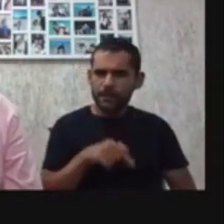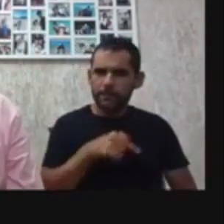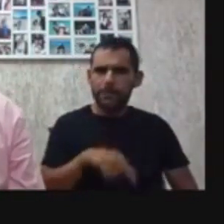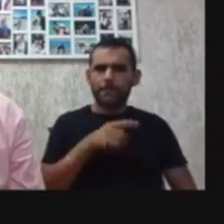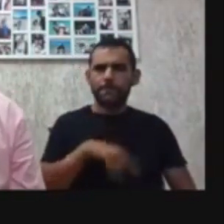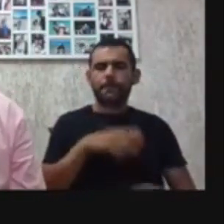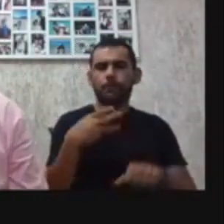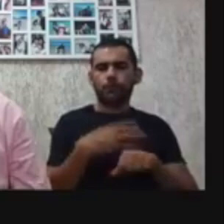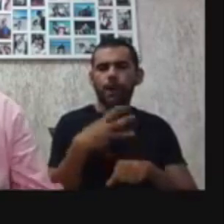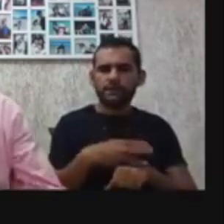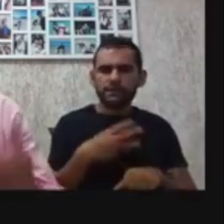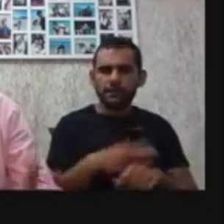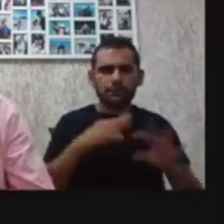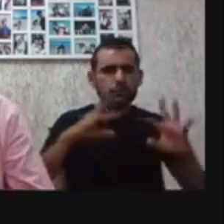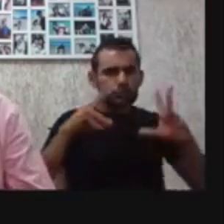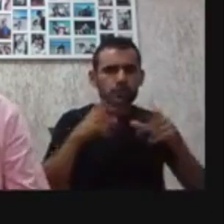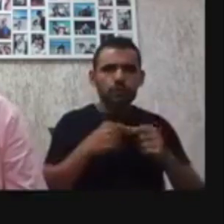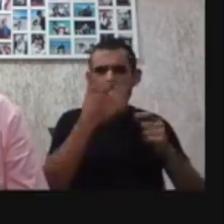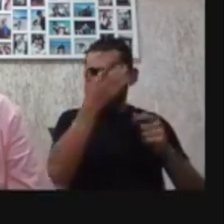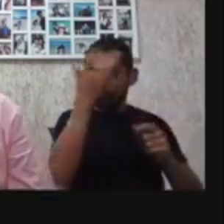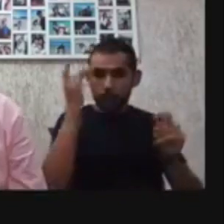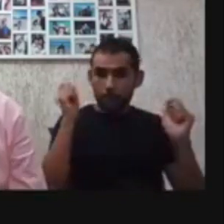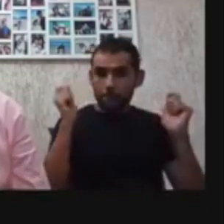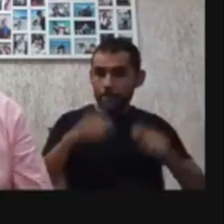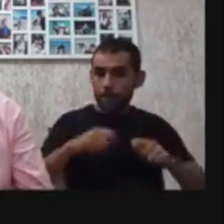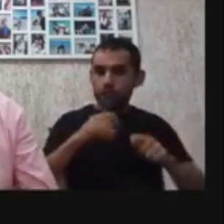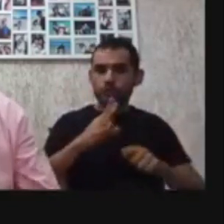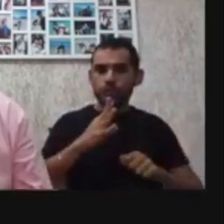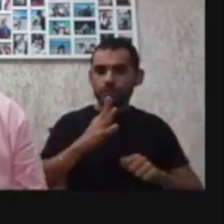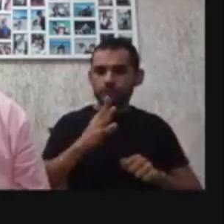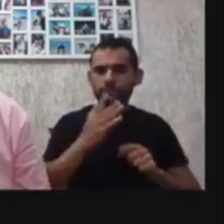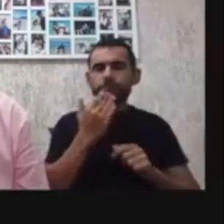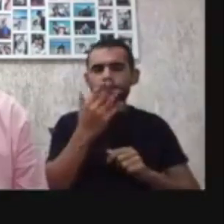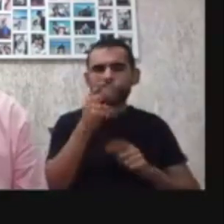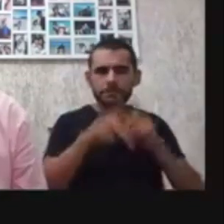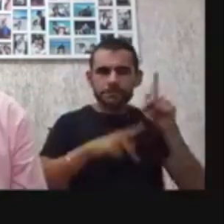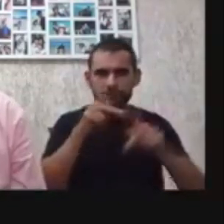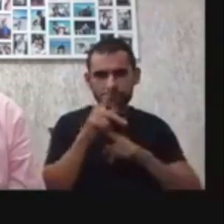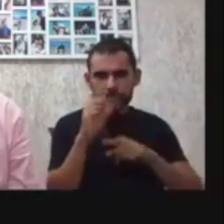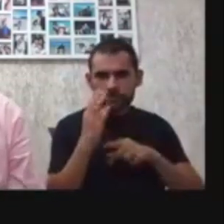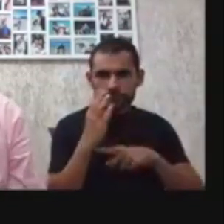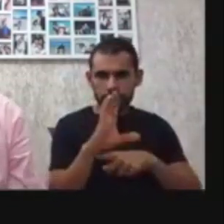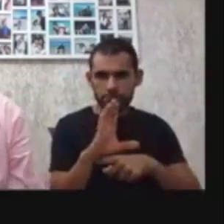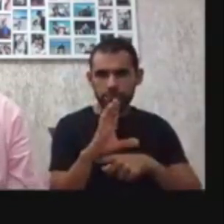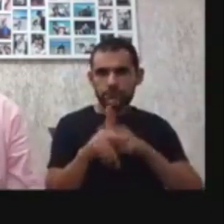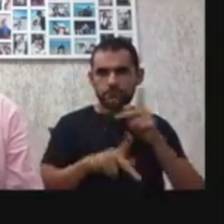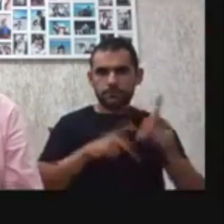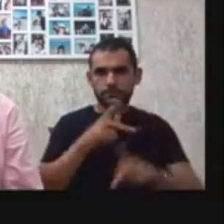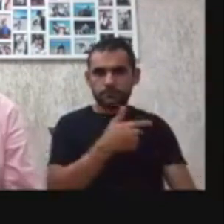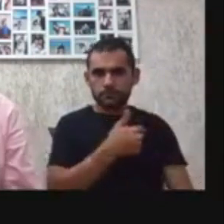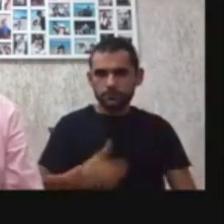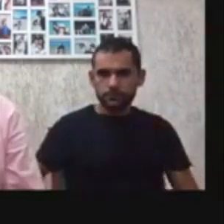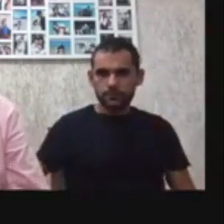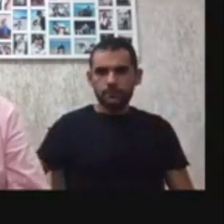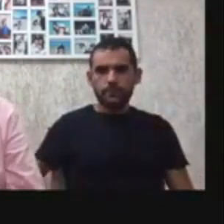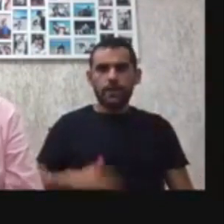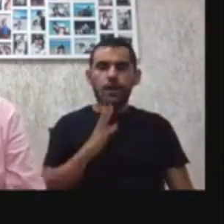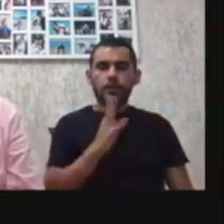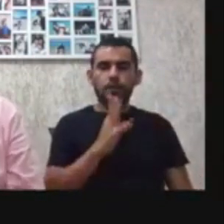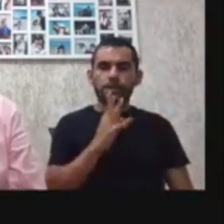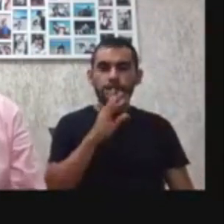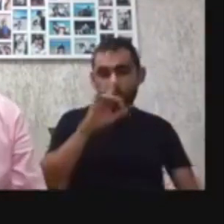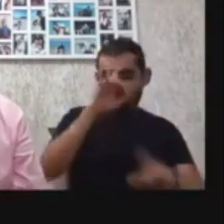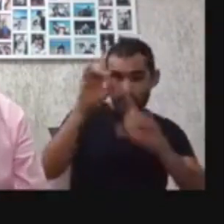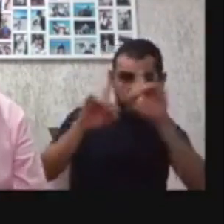grupos de WhatsApp que eu tenho aqui para as pessoas poderem conhecer, né? E peço à população que compartilhe o nosso plano de governo, que conheça as